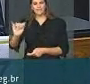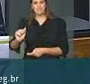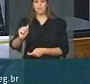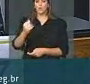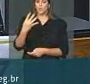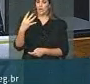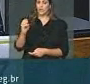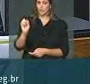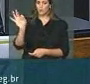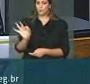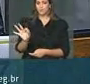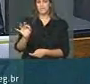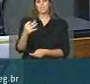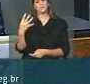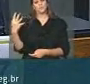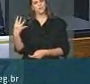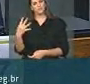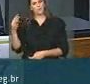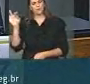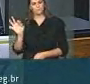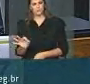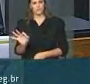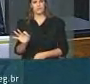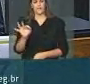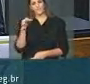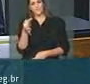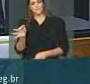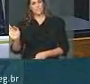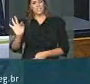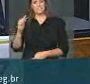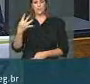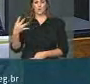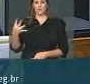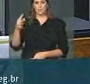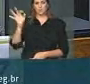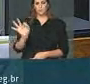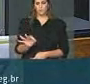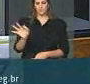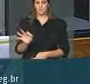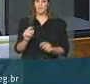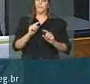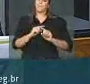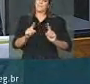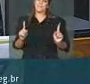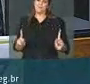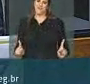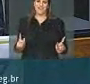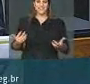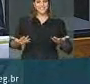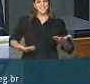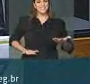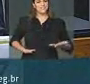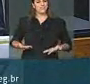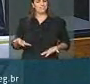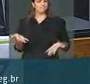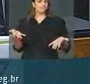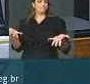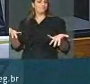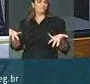44%. Na França, 44%, mas com serviços típicos